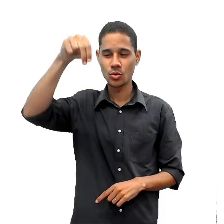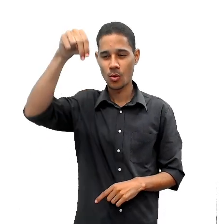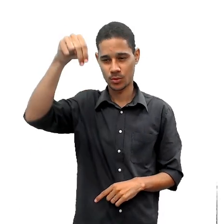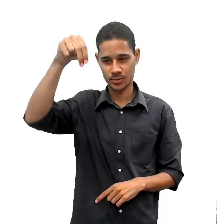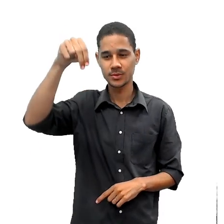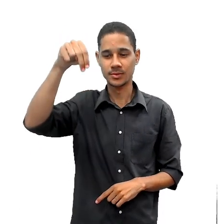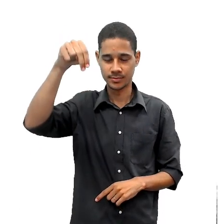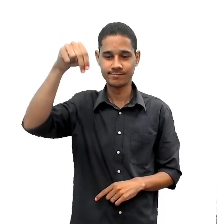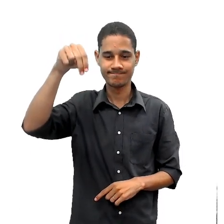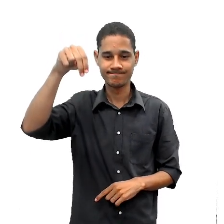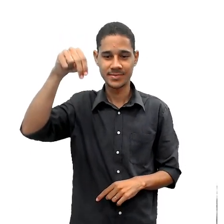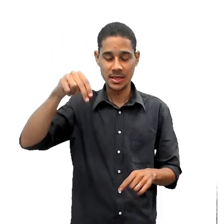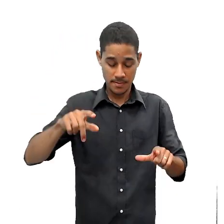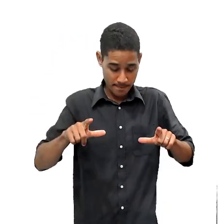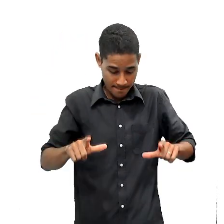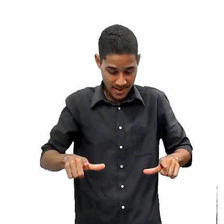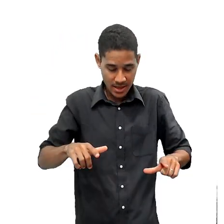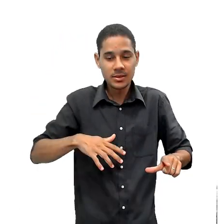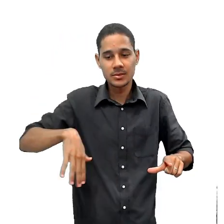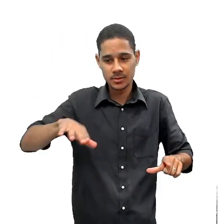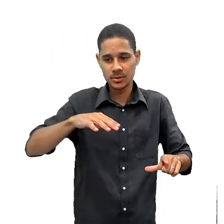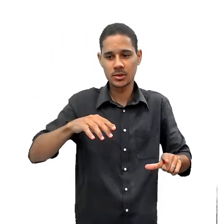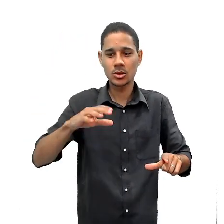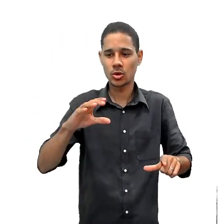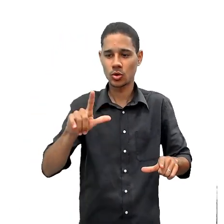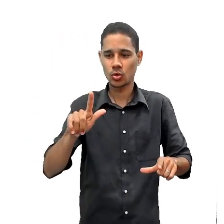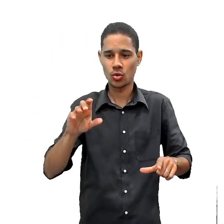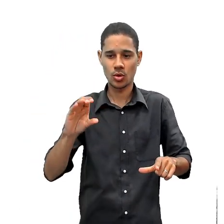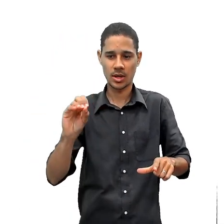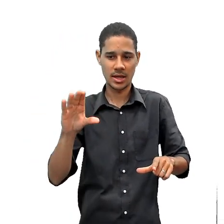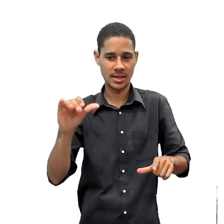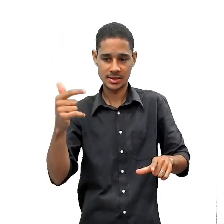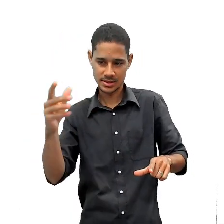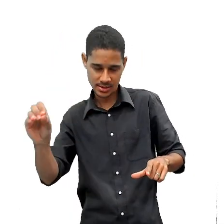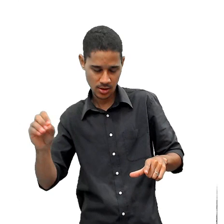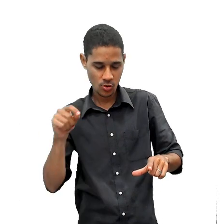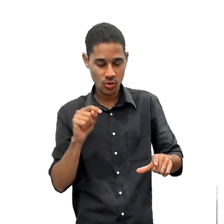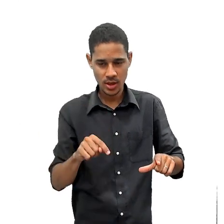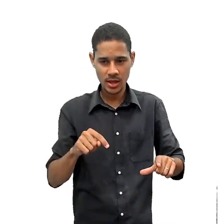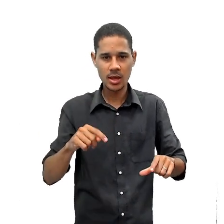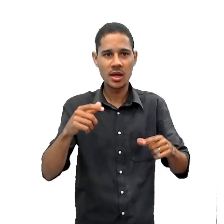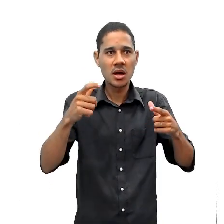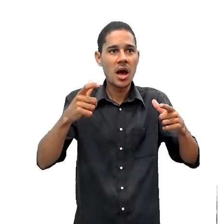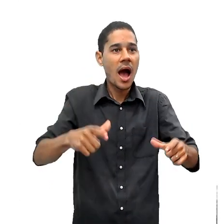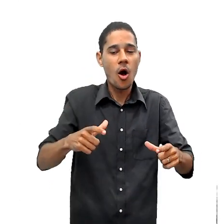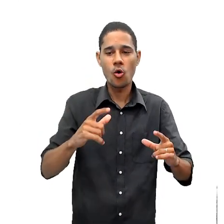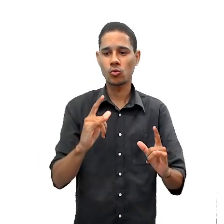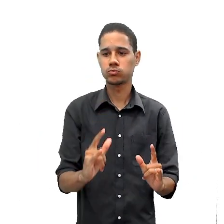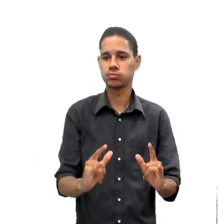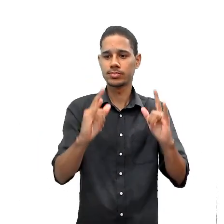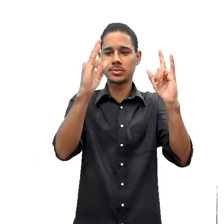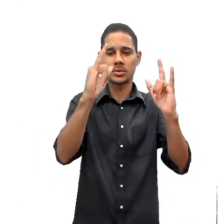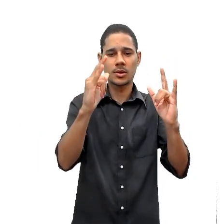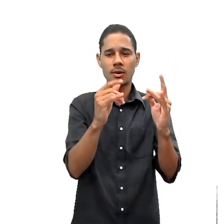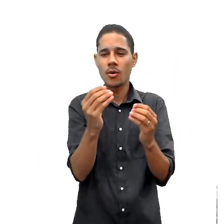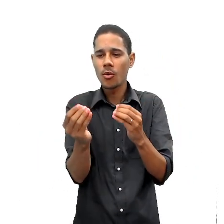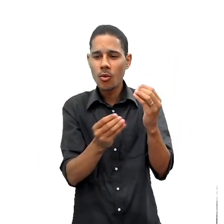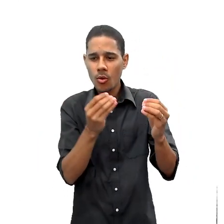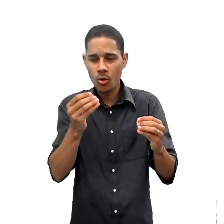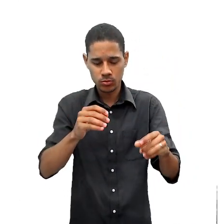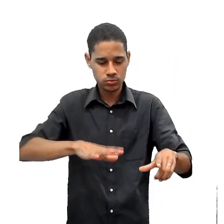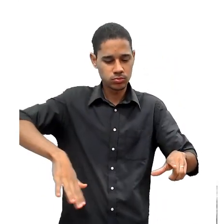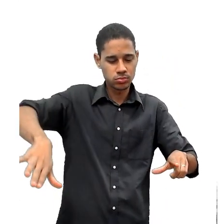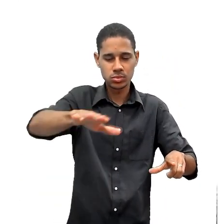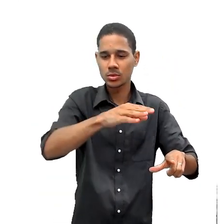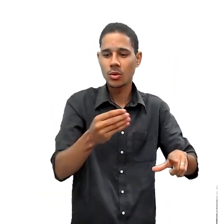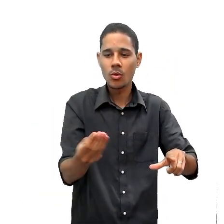mais em plantas de locação e situação, que são as plantas que definem como as edificações devem estar dentro do